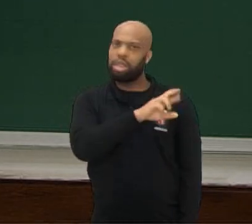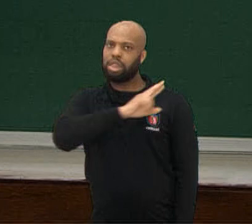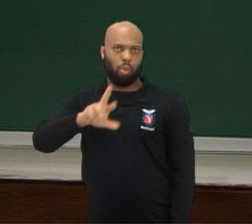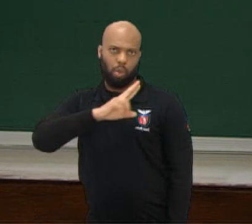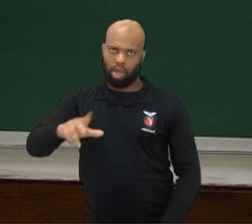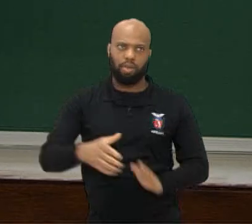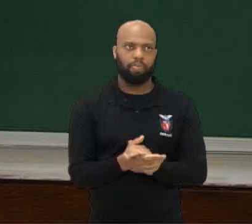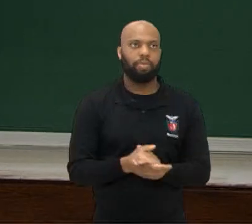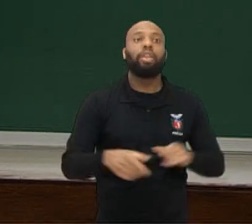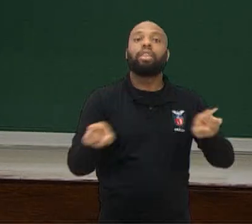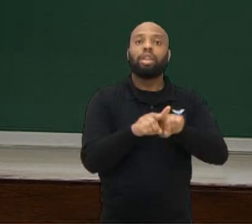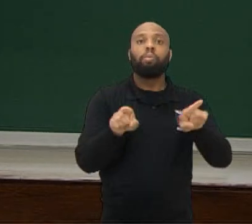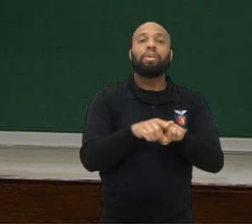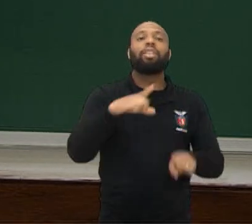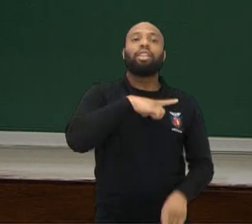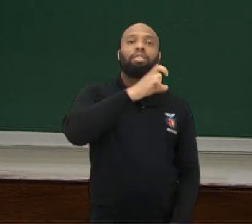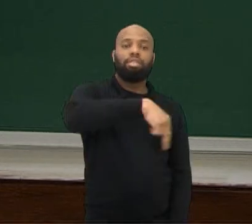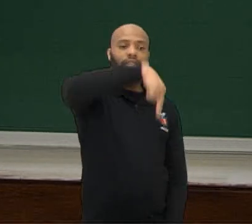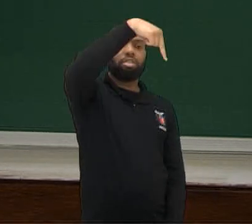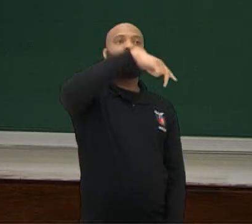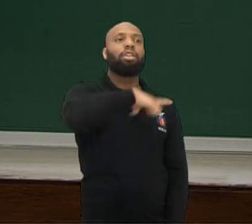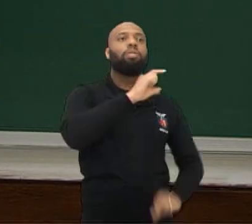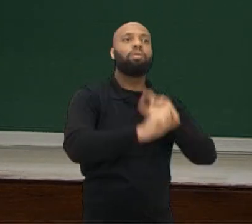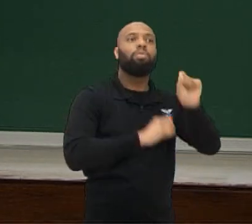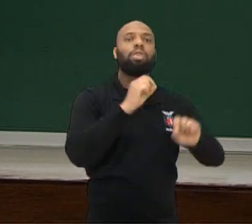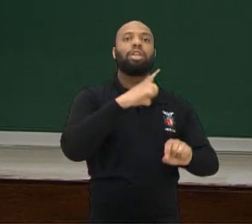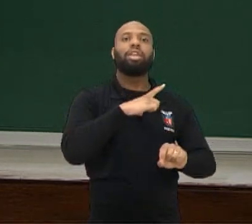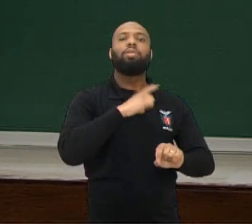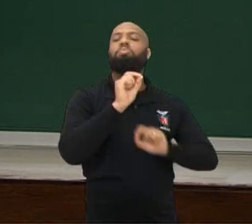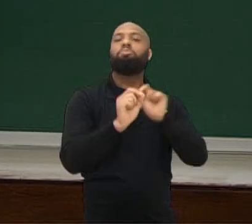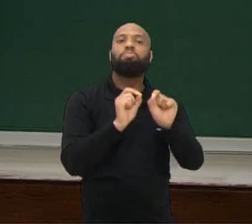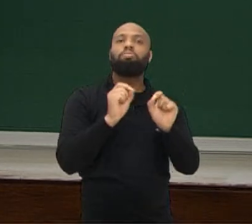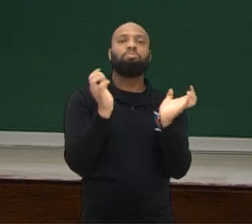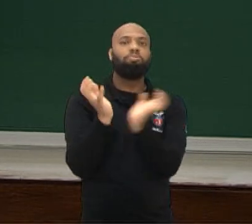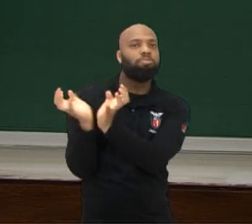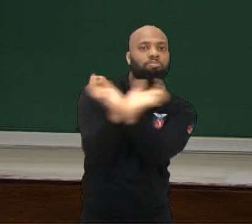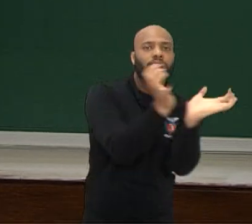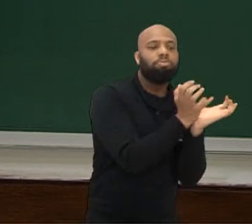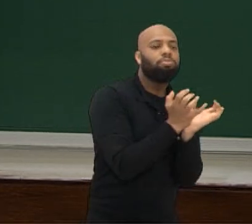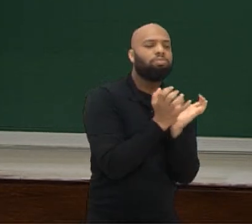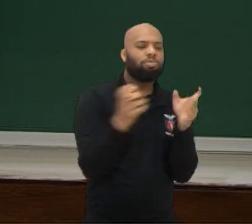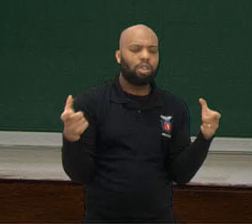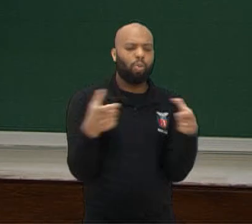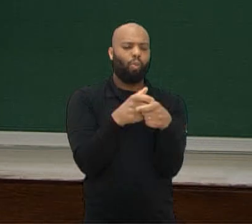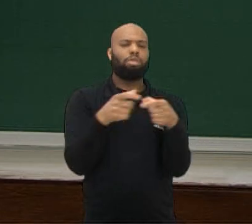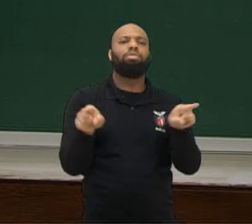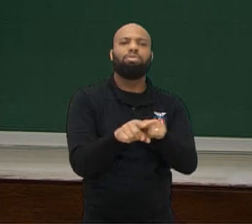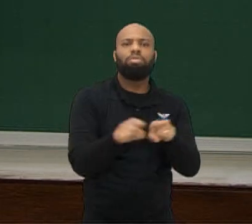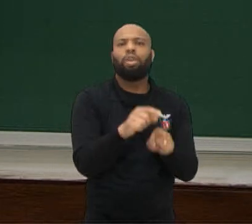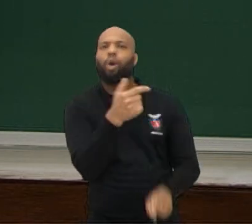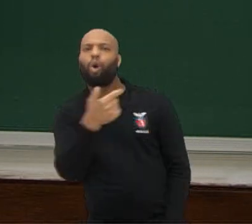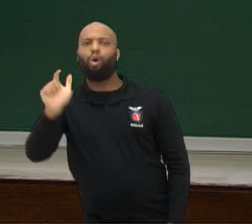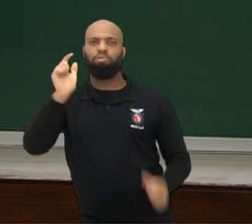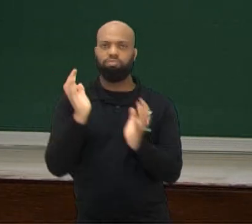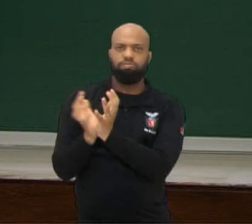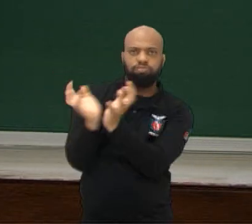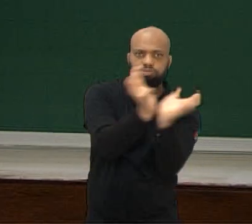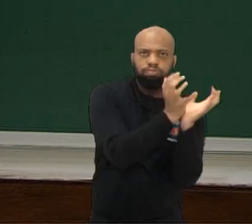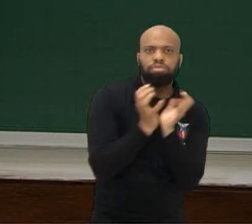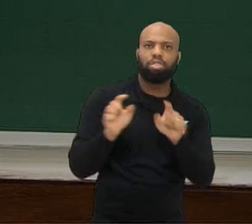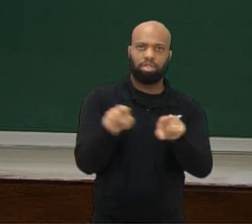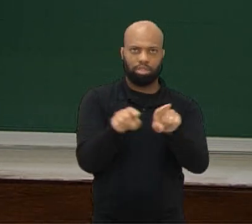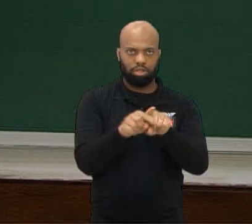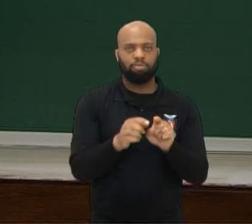aqui também na região norte, nós vamos ter ali o registro de alguns grupos menores, né? Outros grupos ali.